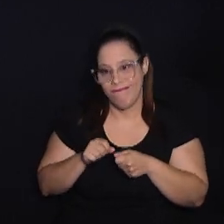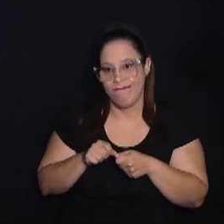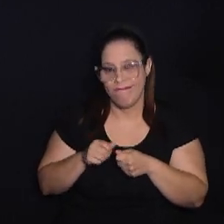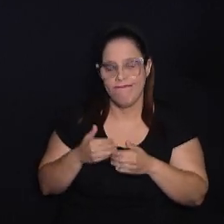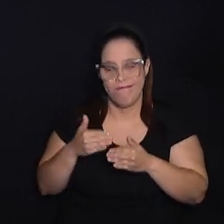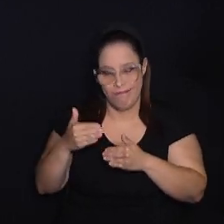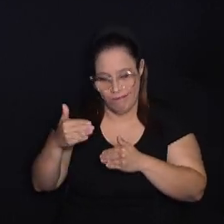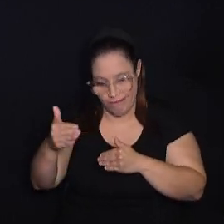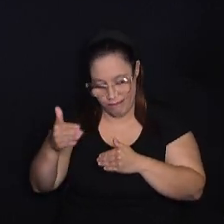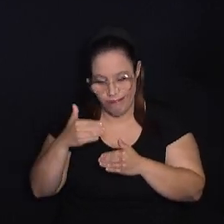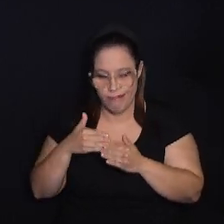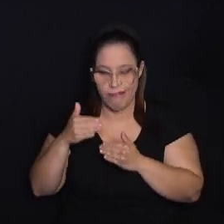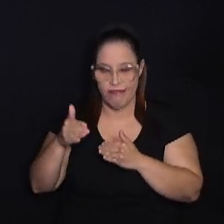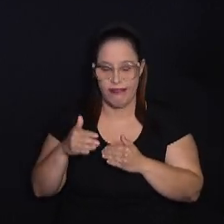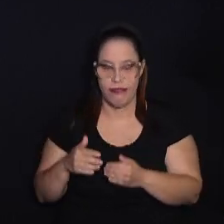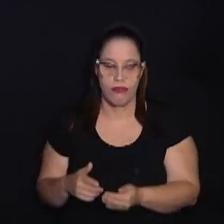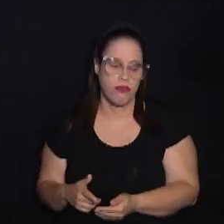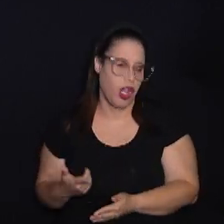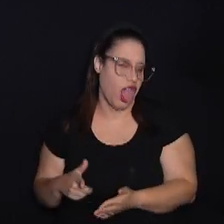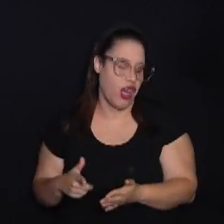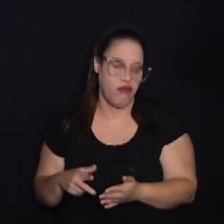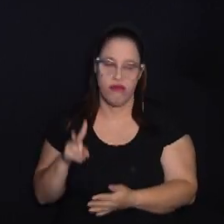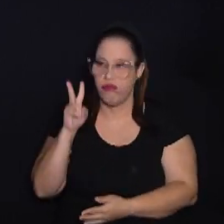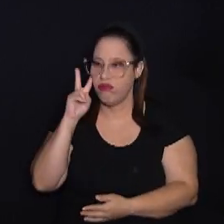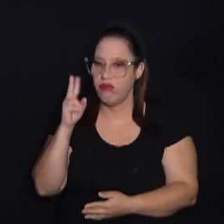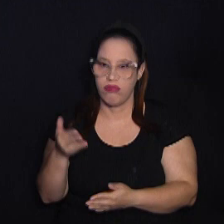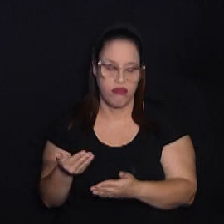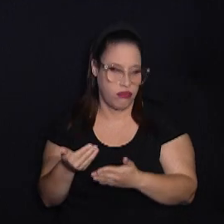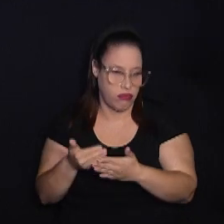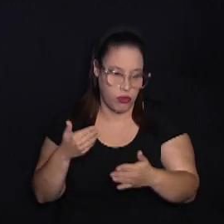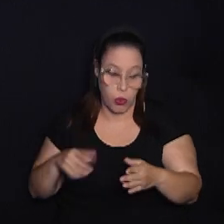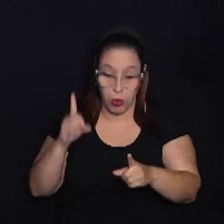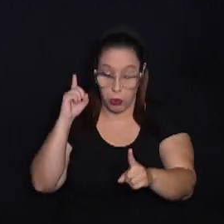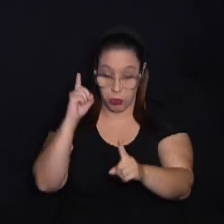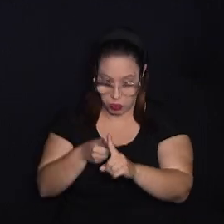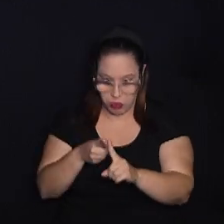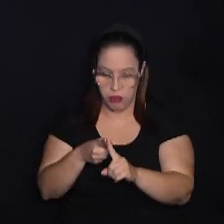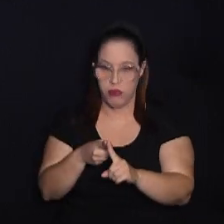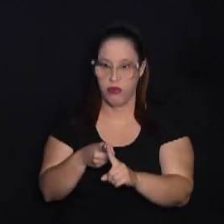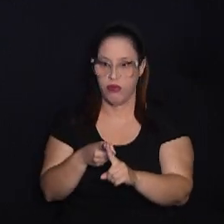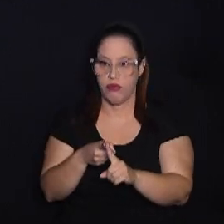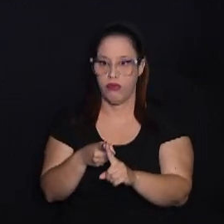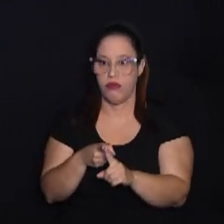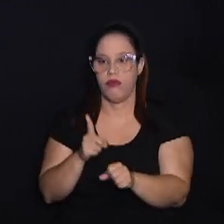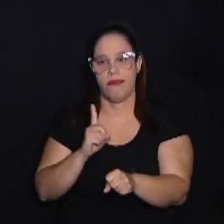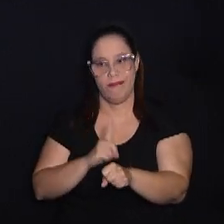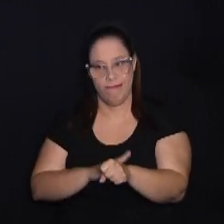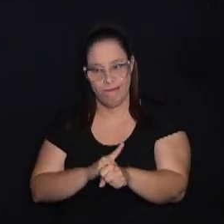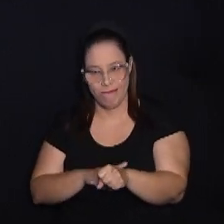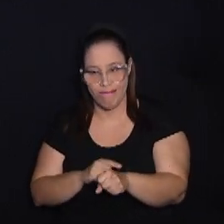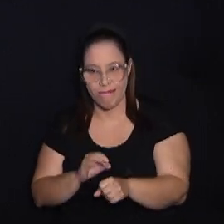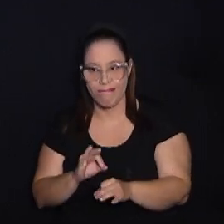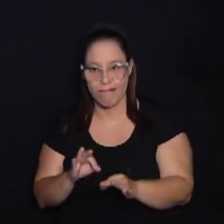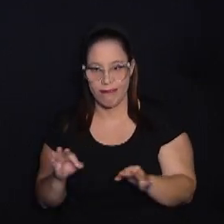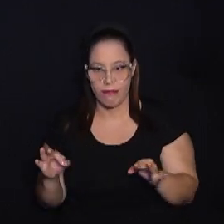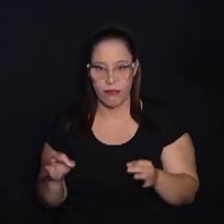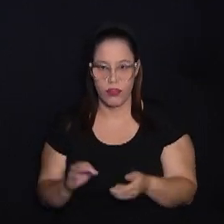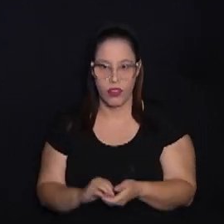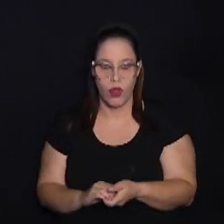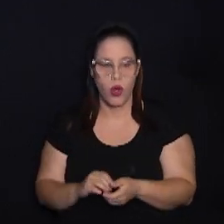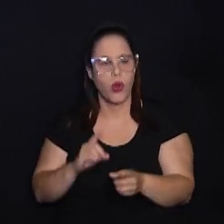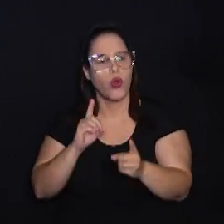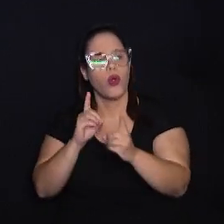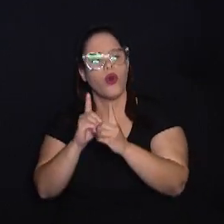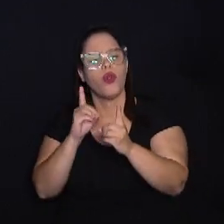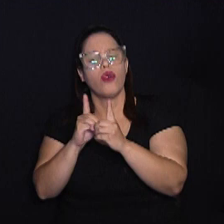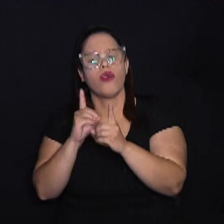prossegui. Nada iria desviar-me do meu objetivo. Nessa mesma época, encontrei um